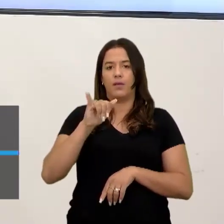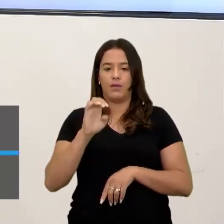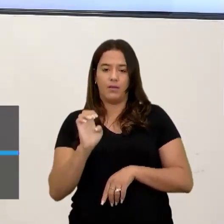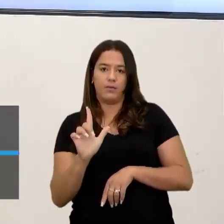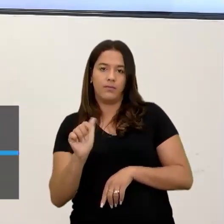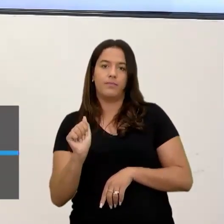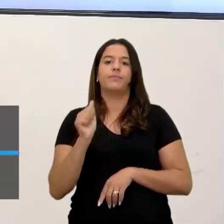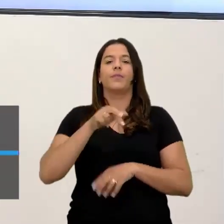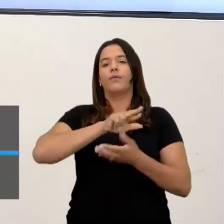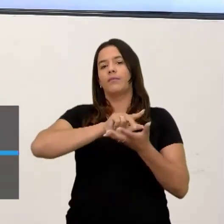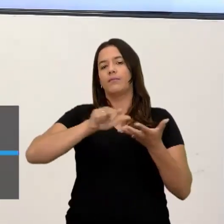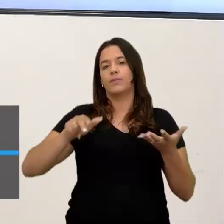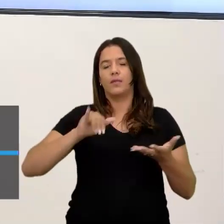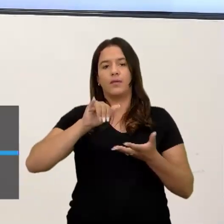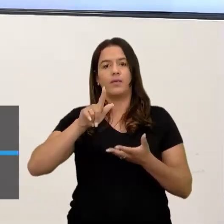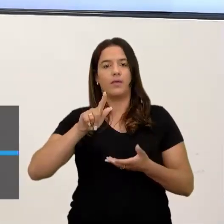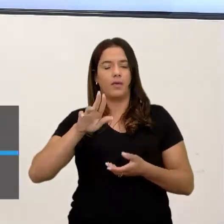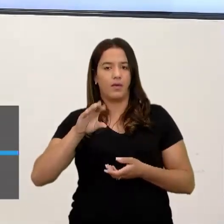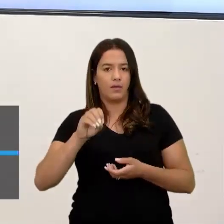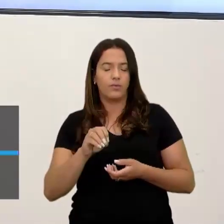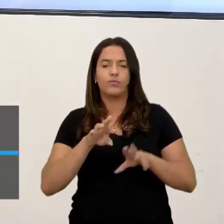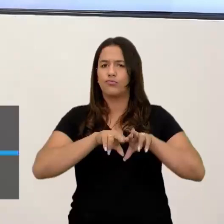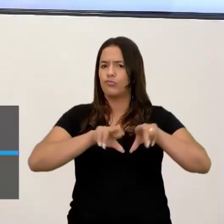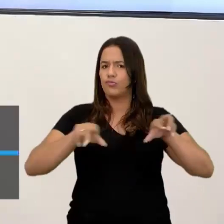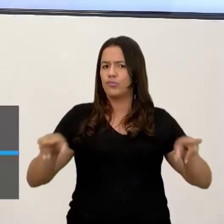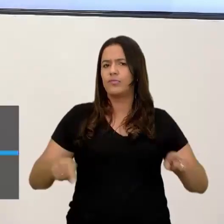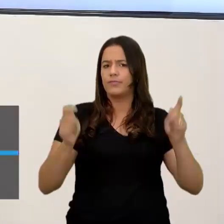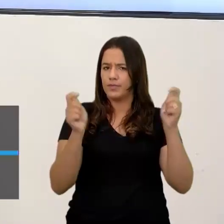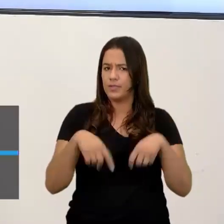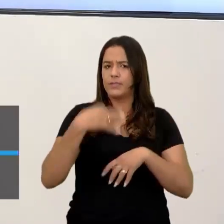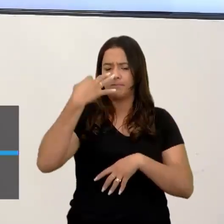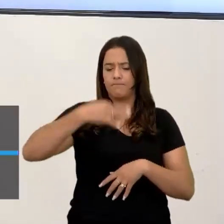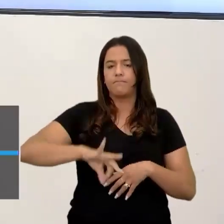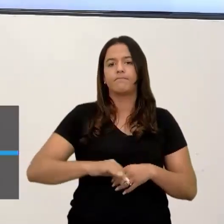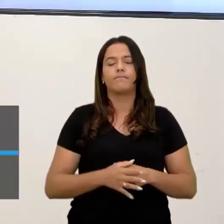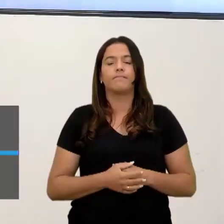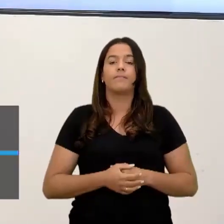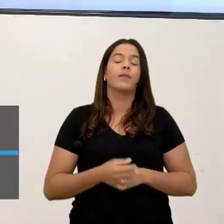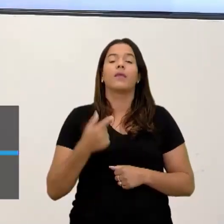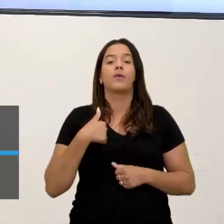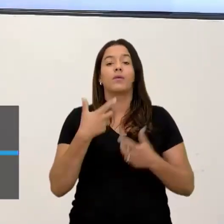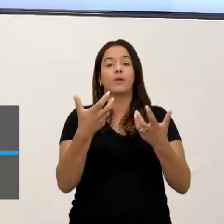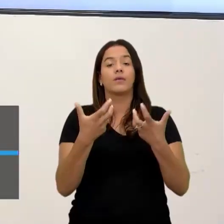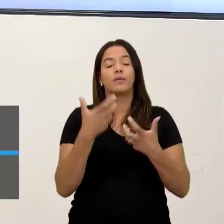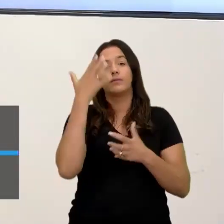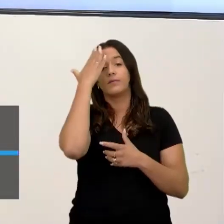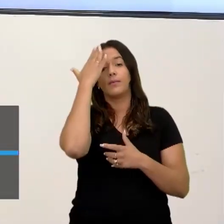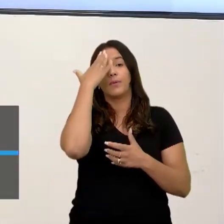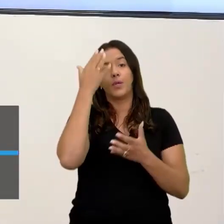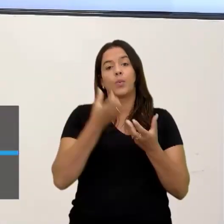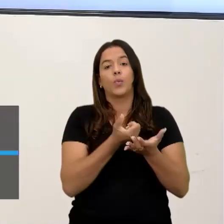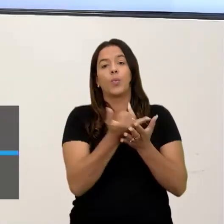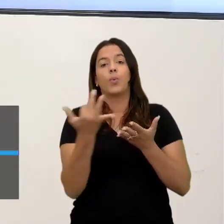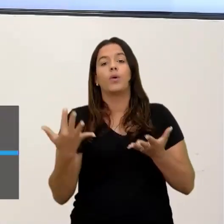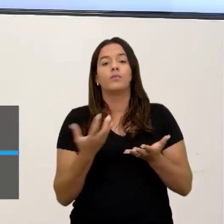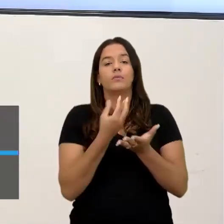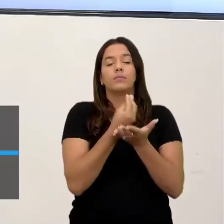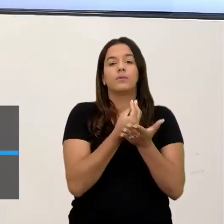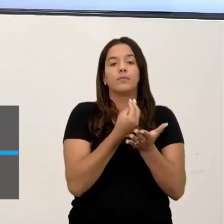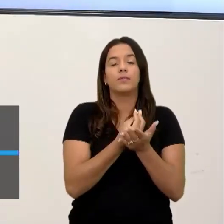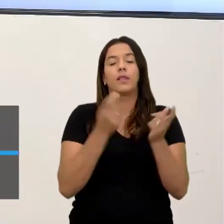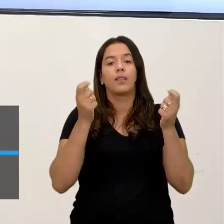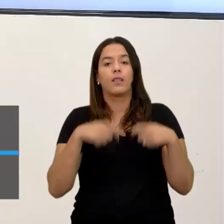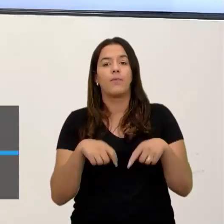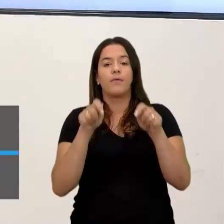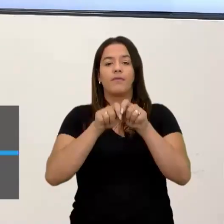Todos vocês aqui, acho que vocês acertaram. Ó, o que a gente tem que fazer? Eu quero saber quantos salgadinhos eu consigo produzir com 8 kg